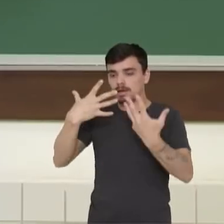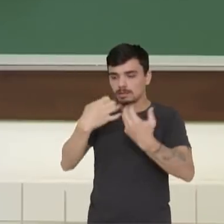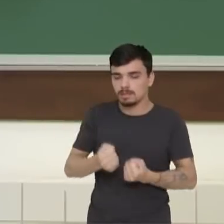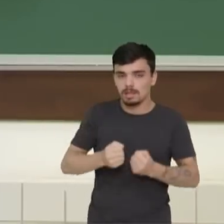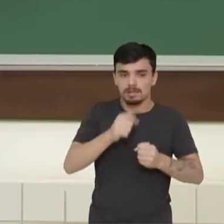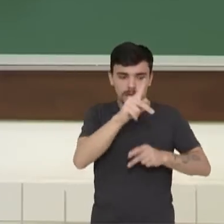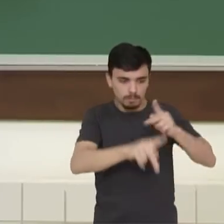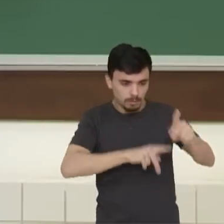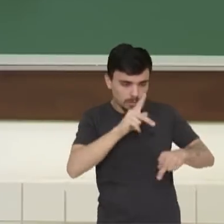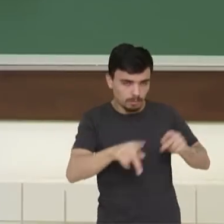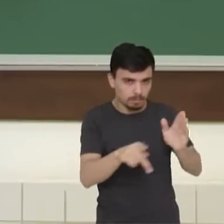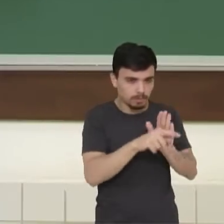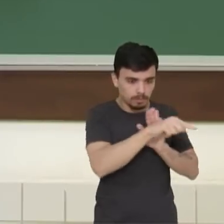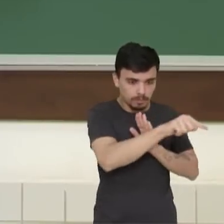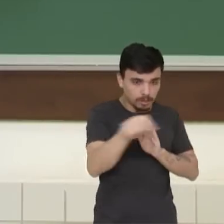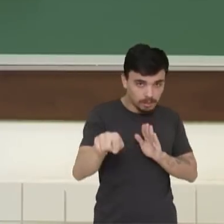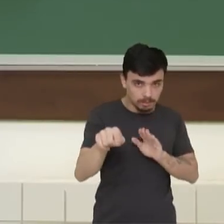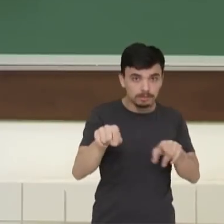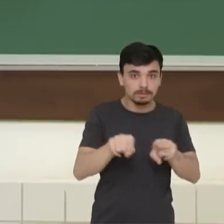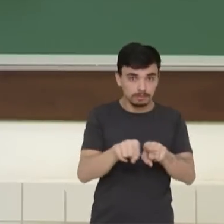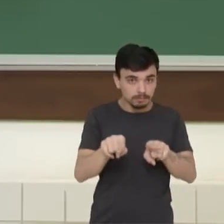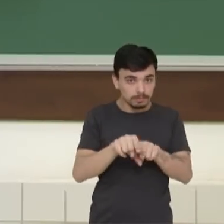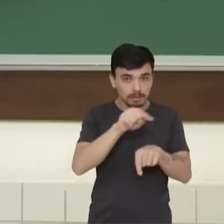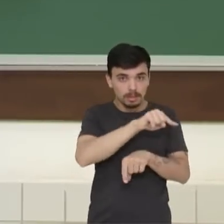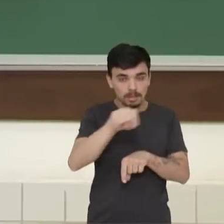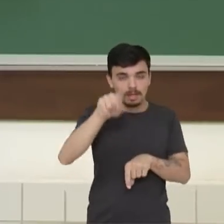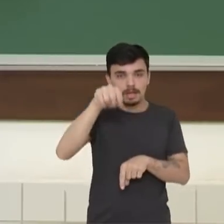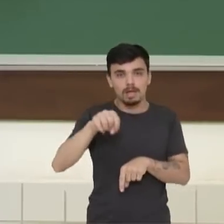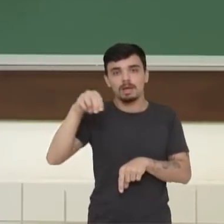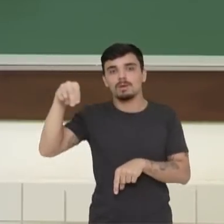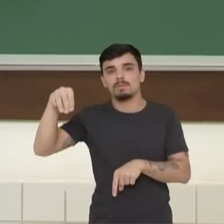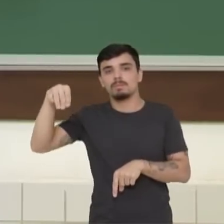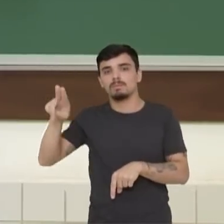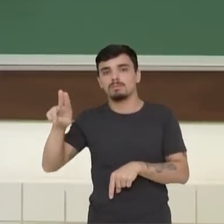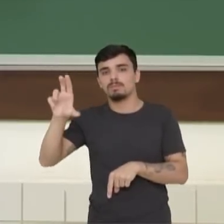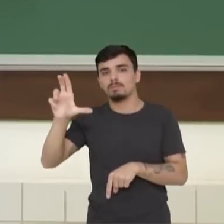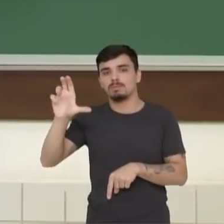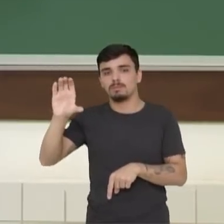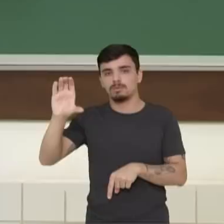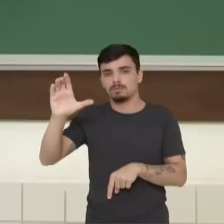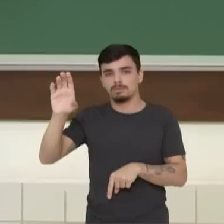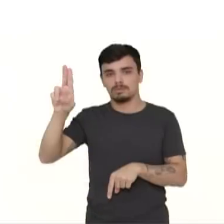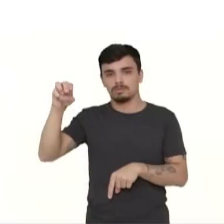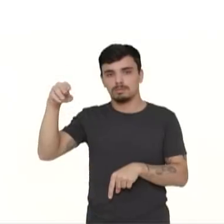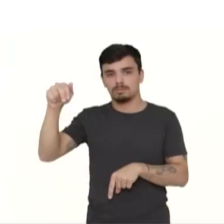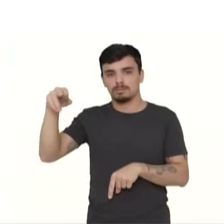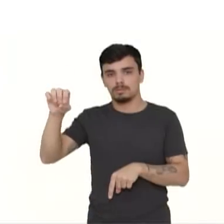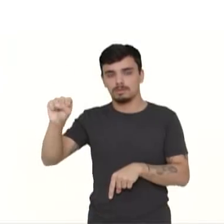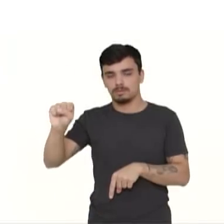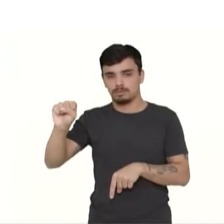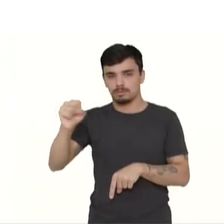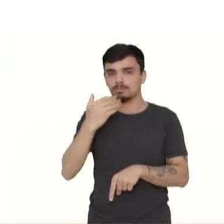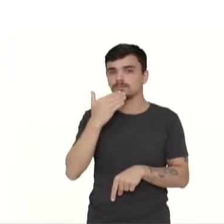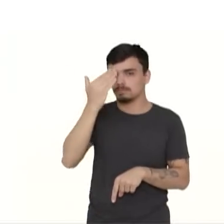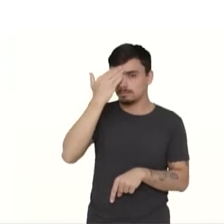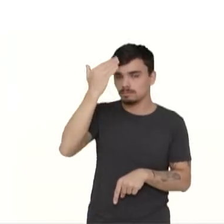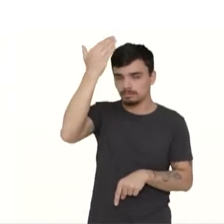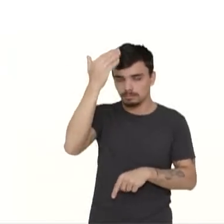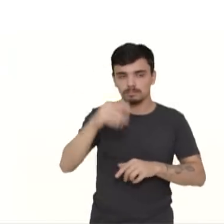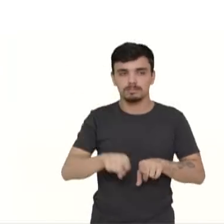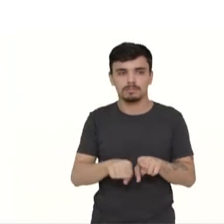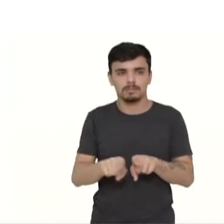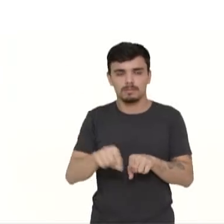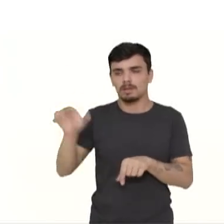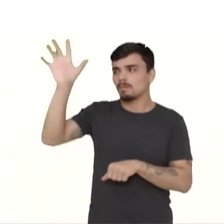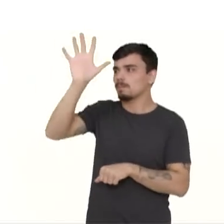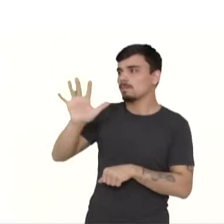desses povos árabes, e eles vão ser, então, muçulmanos. Bom, aqui eu tenho um mapa da Terra Santa